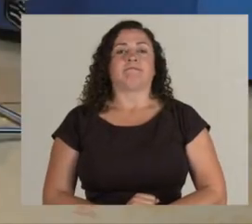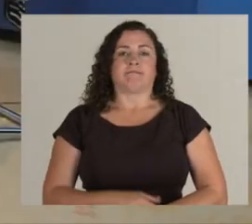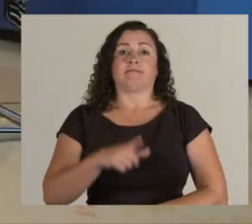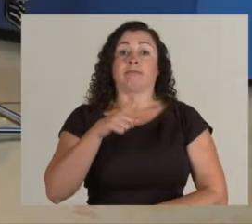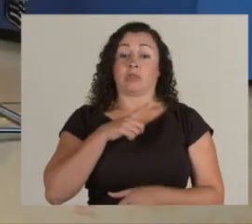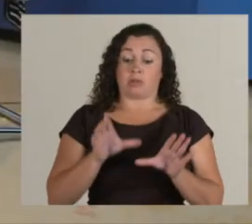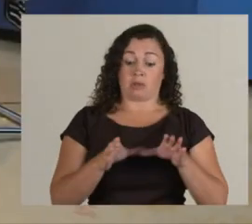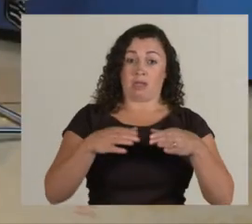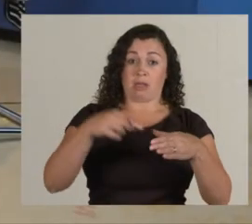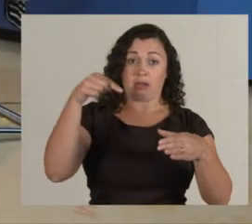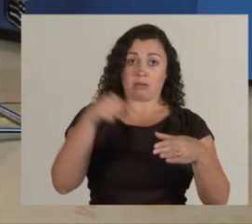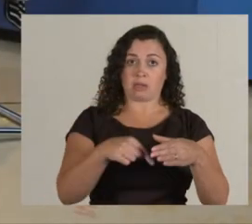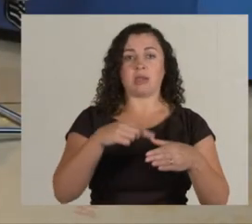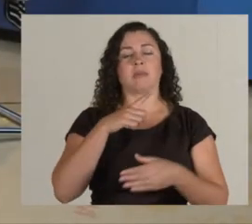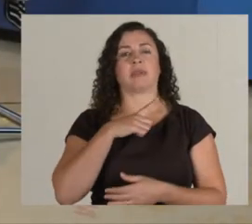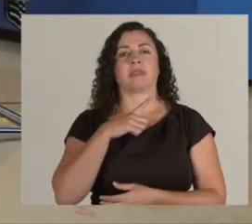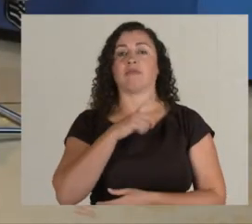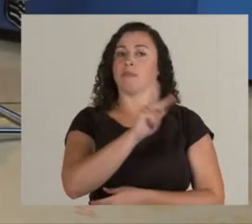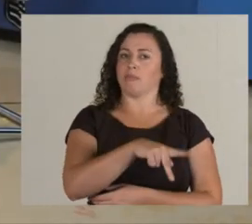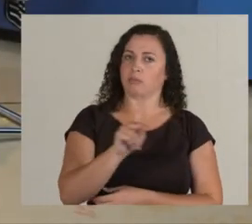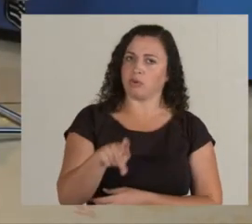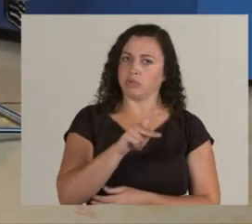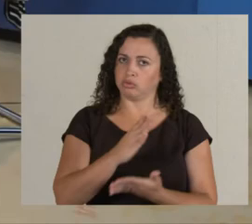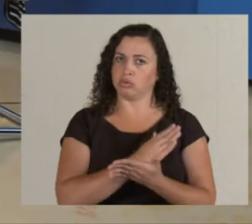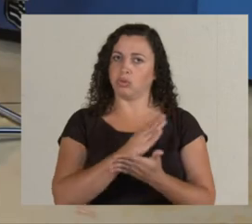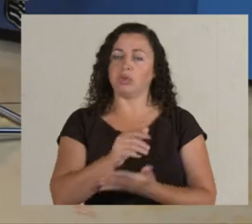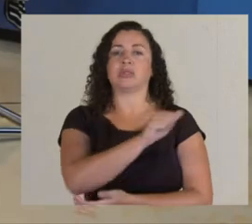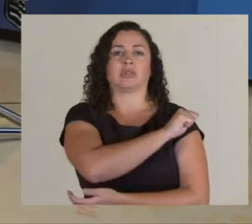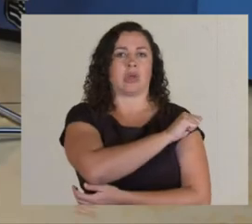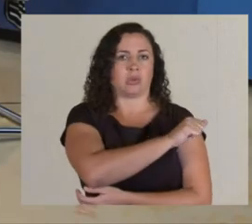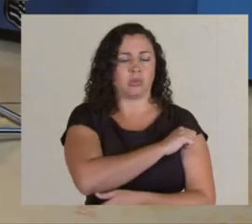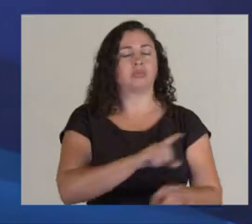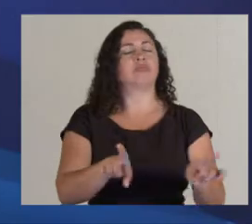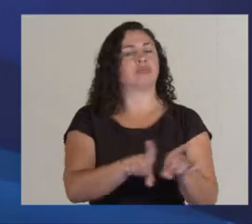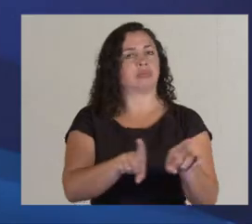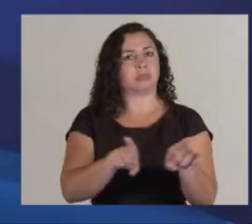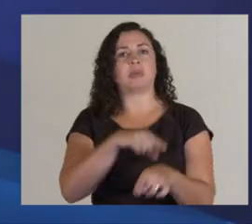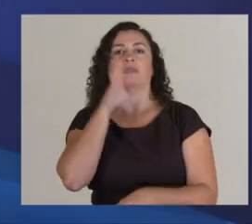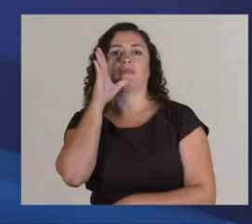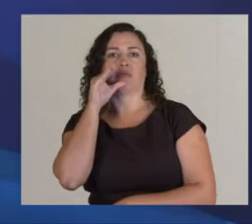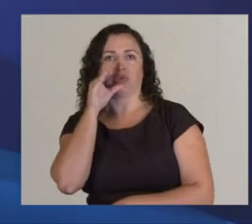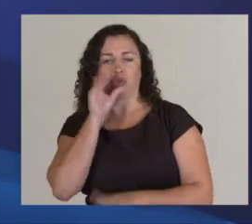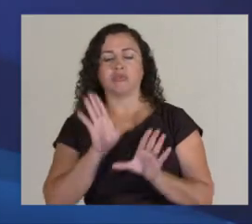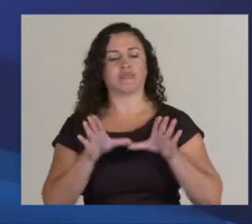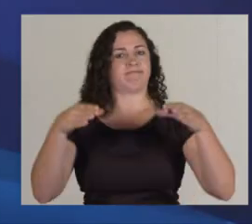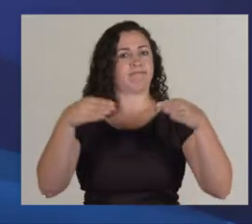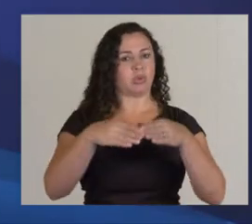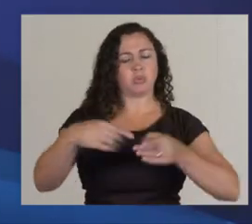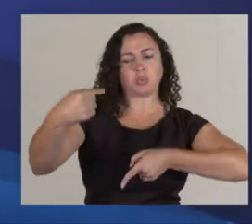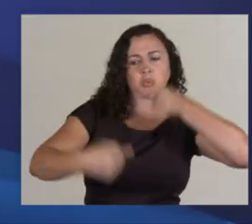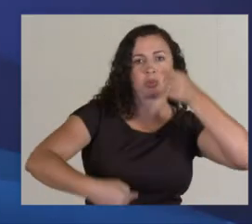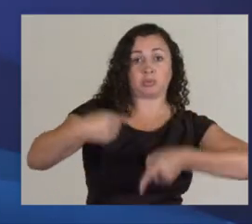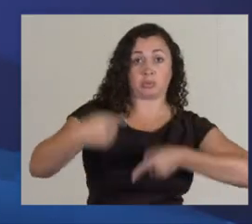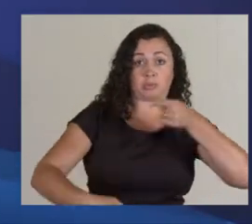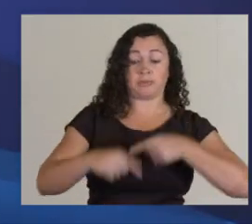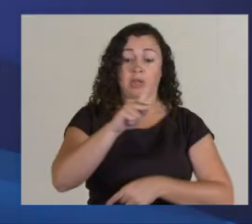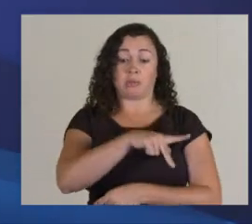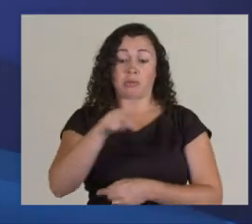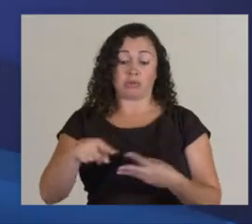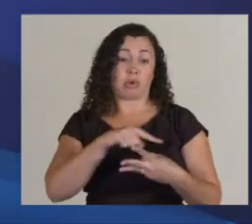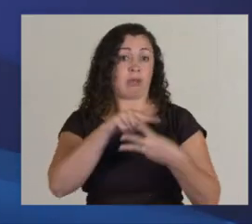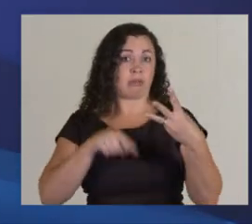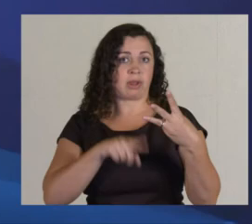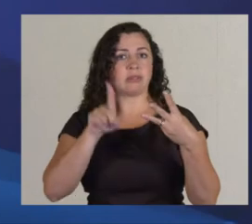nós tivemos uma equipe composta por professores, estudantes e funcionários, né? Sendo que desses professores, 3